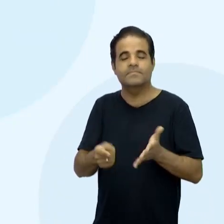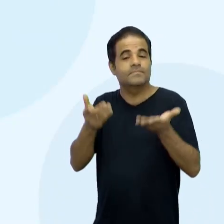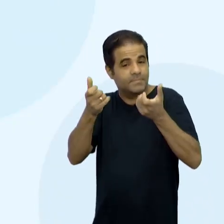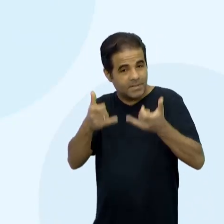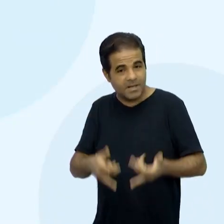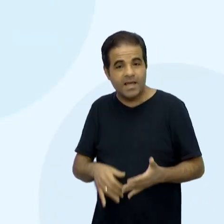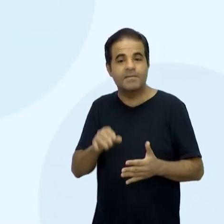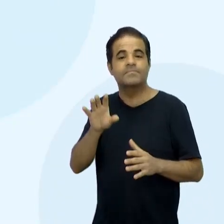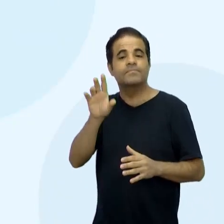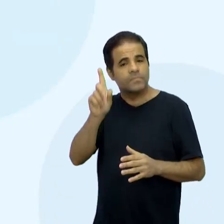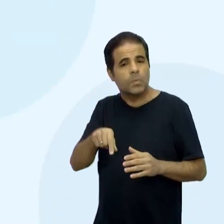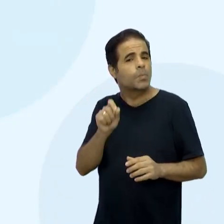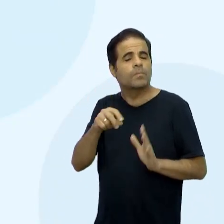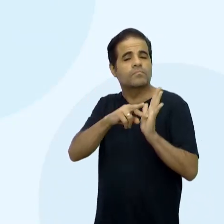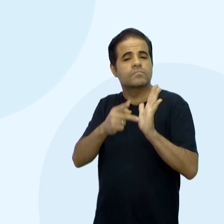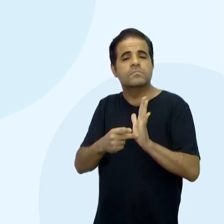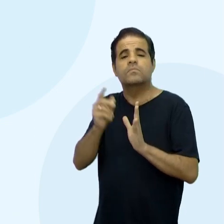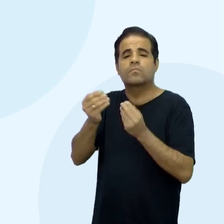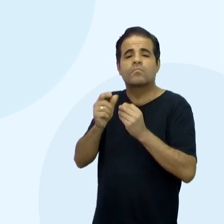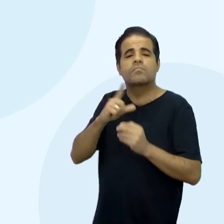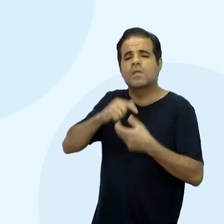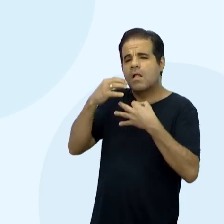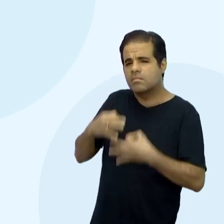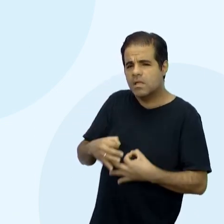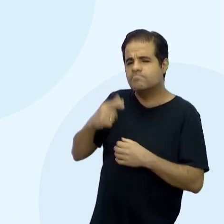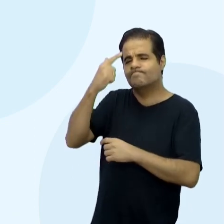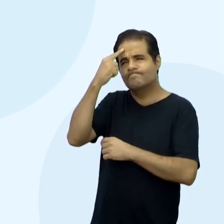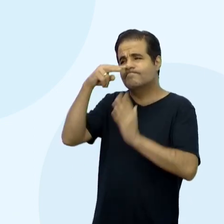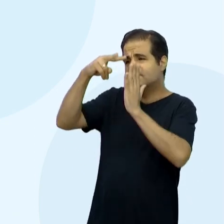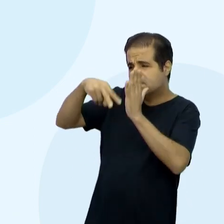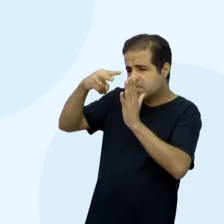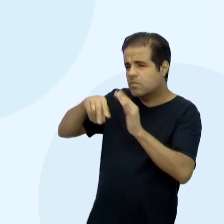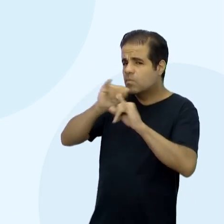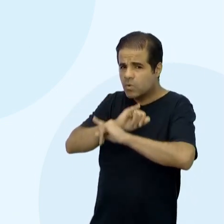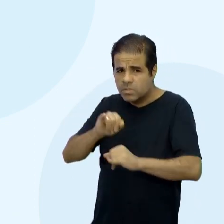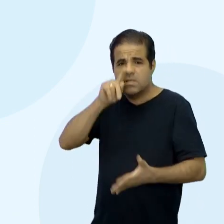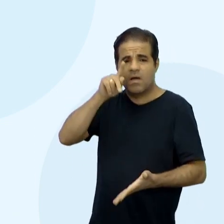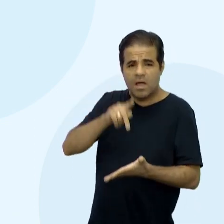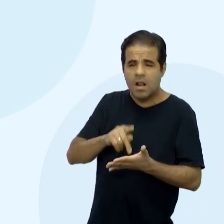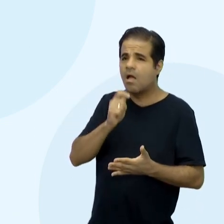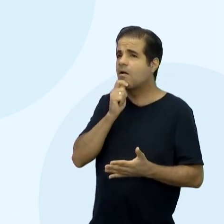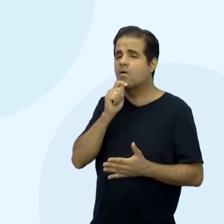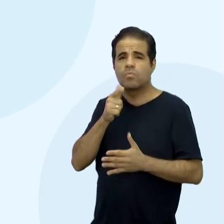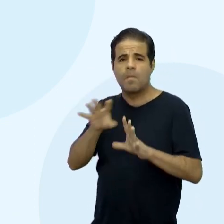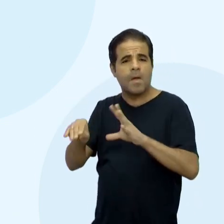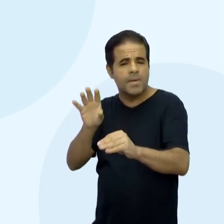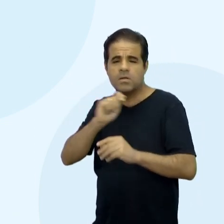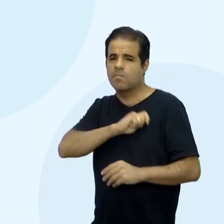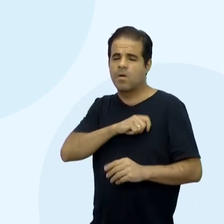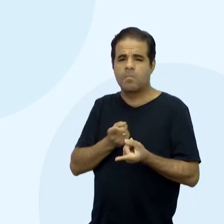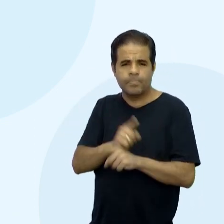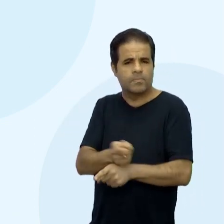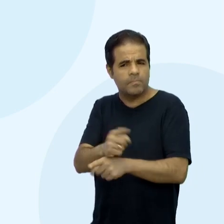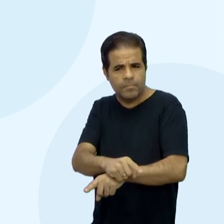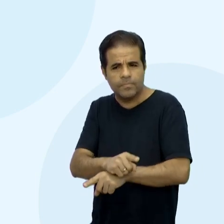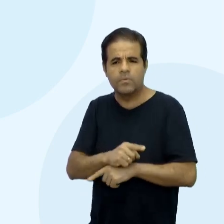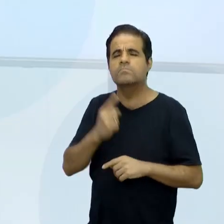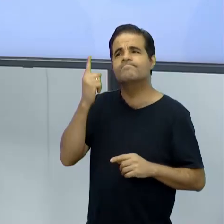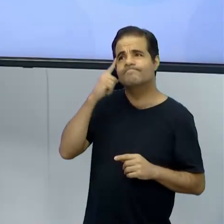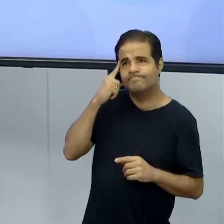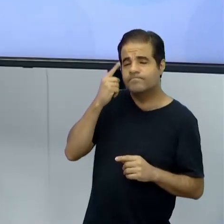sobre manipular informação é este. Como ter certeza de que estamos lendo uma notícia livre de